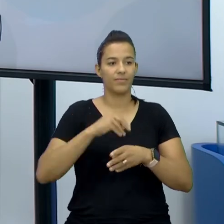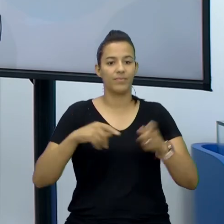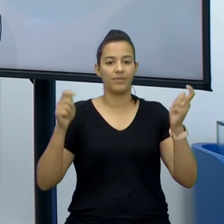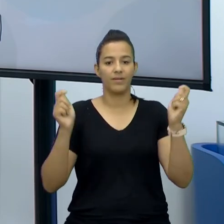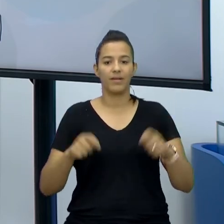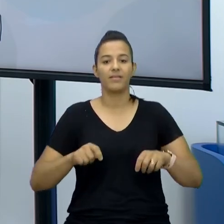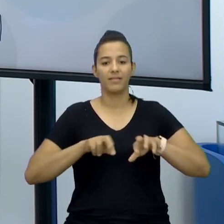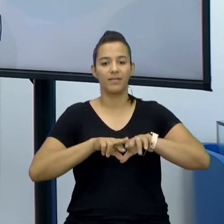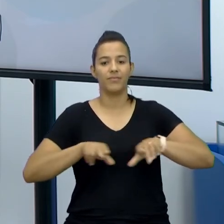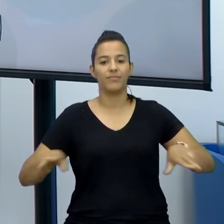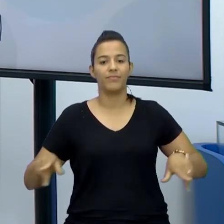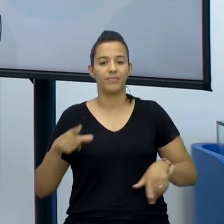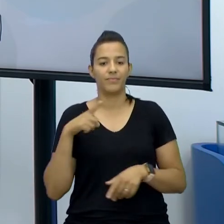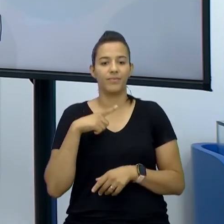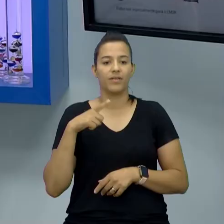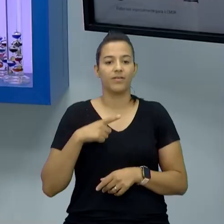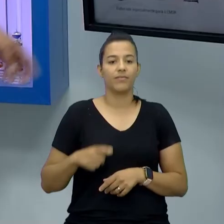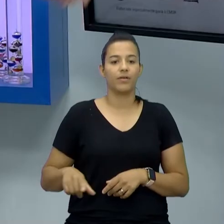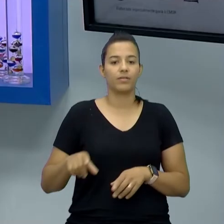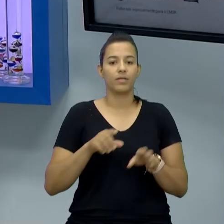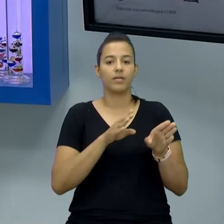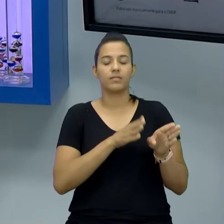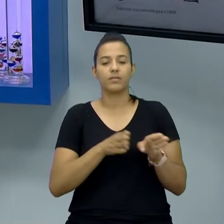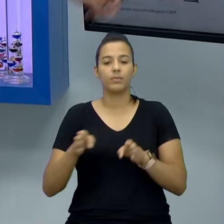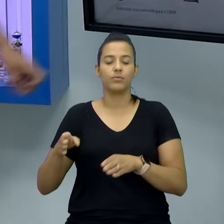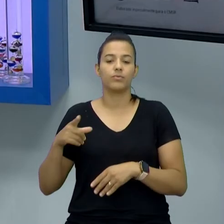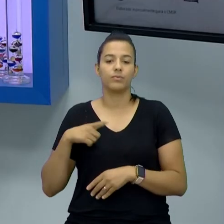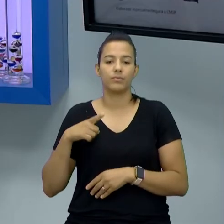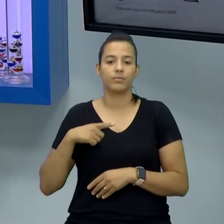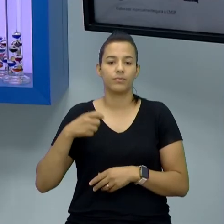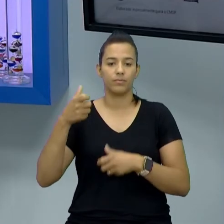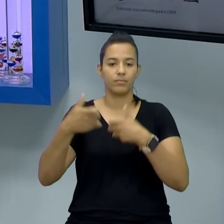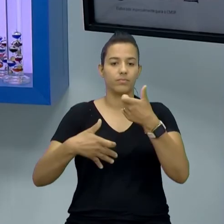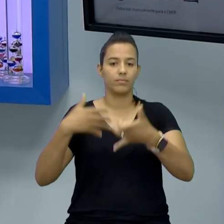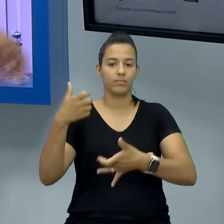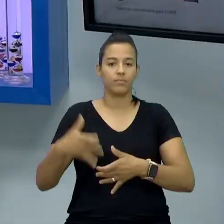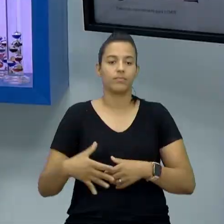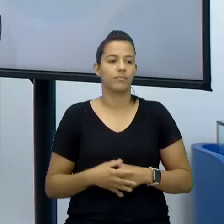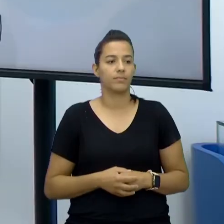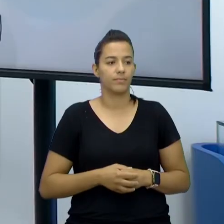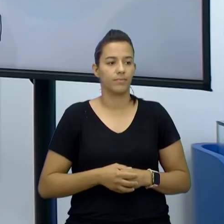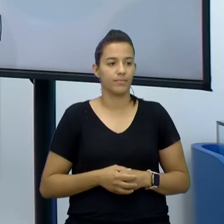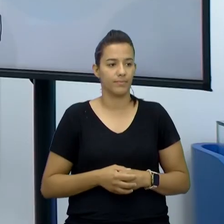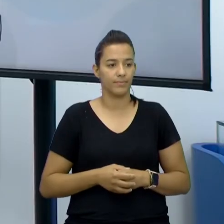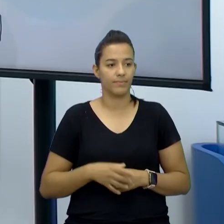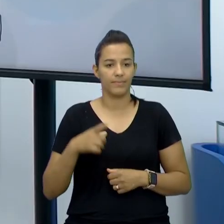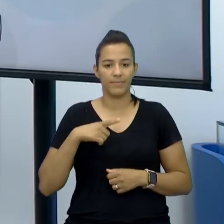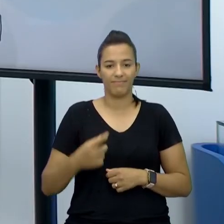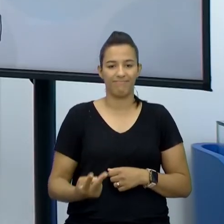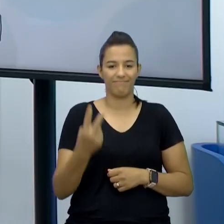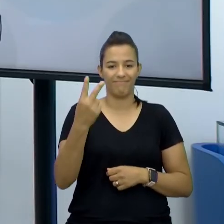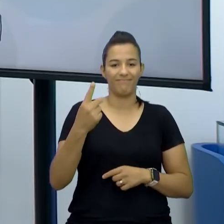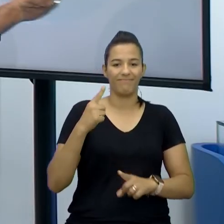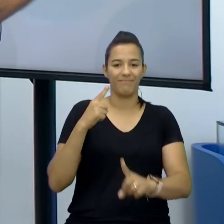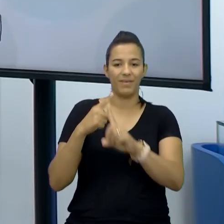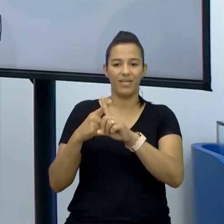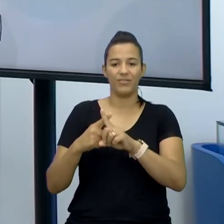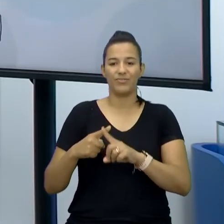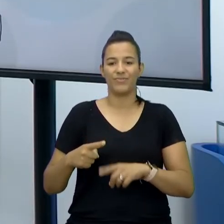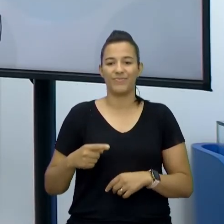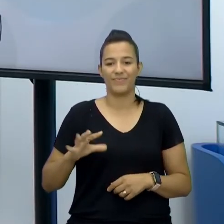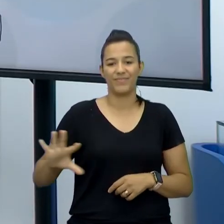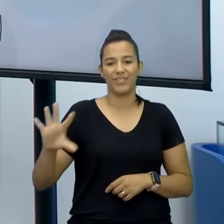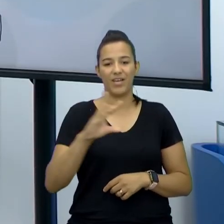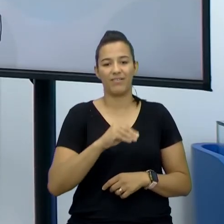0,25, que dá 0,5. E aí eu cortei o π com π, vai dar 1. 2 vezes 0,5 vai dar 1 segundo.